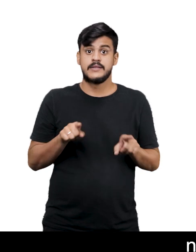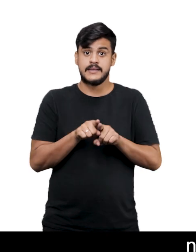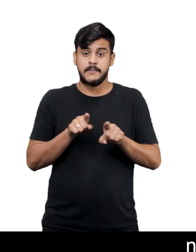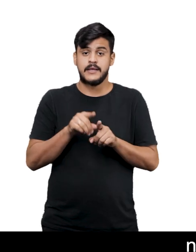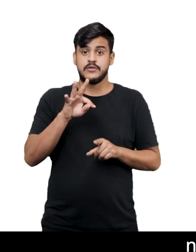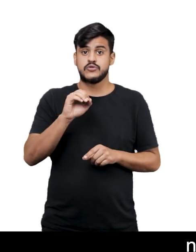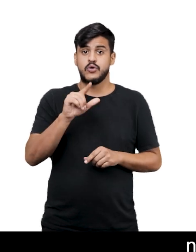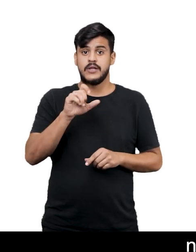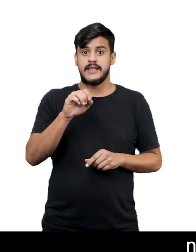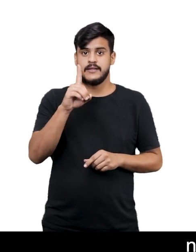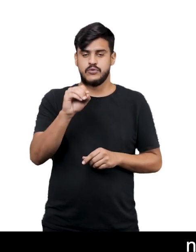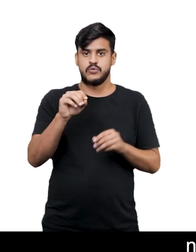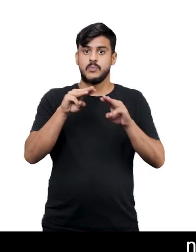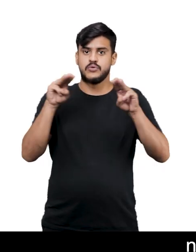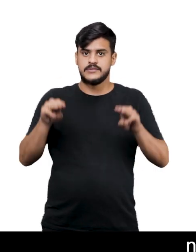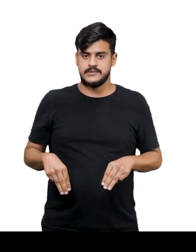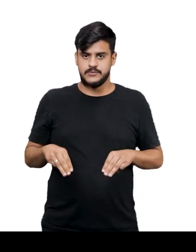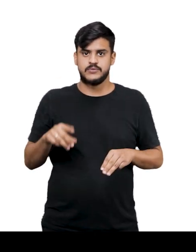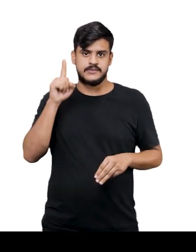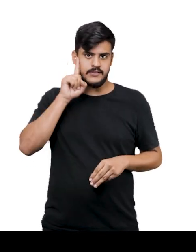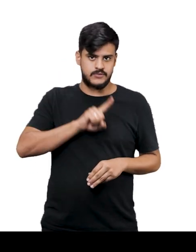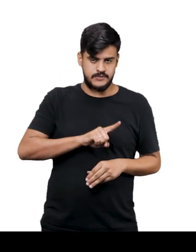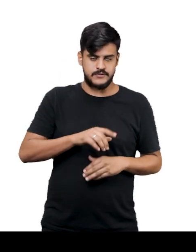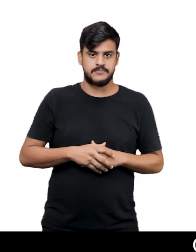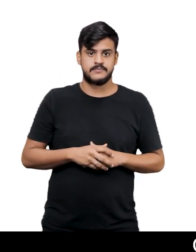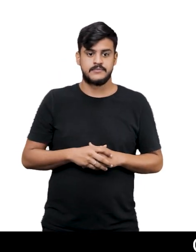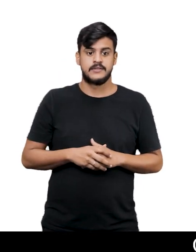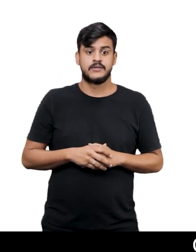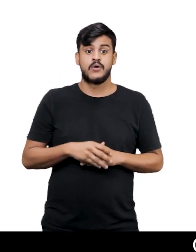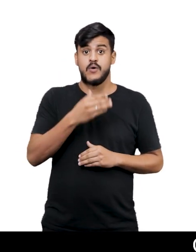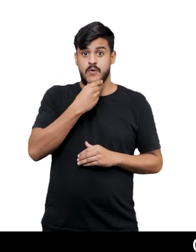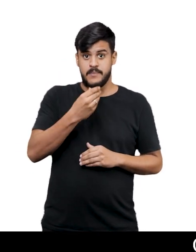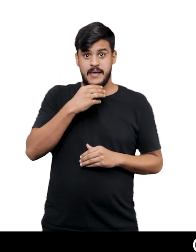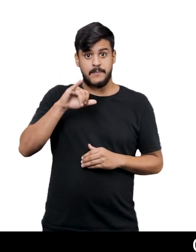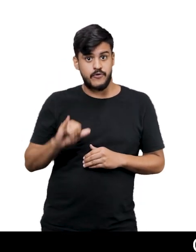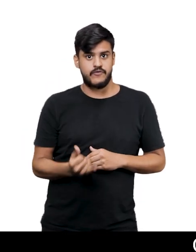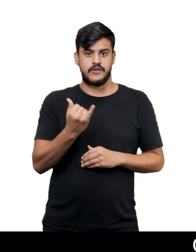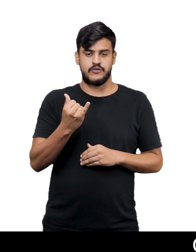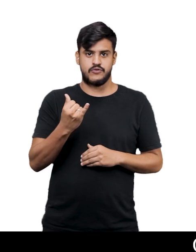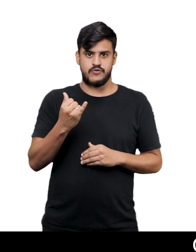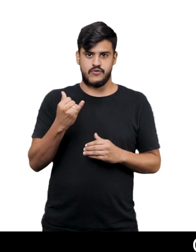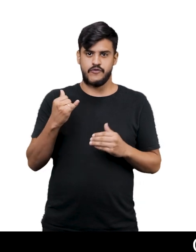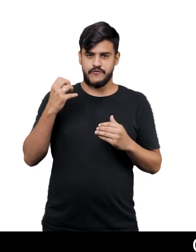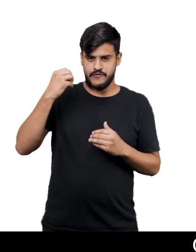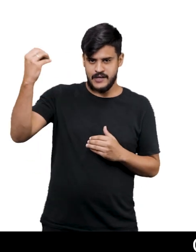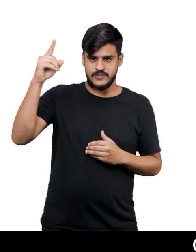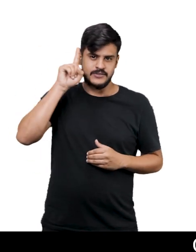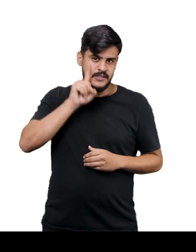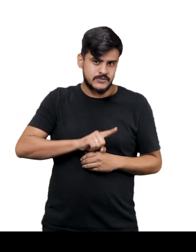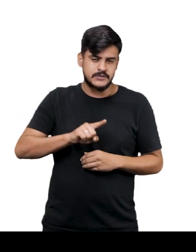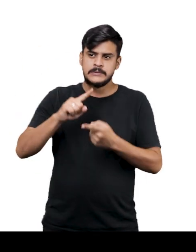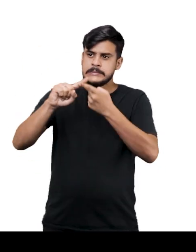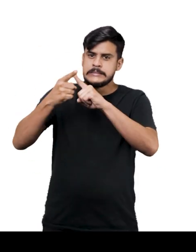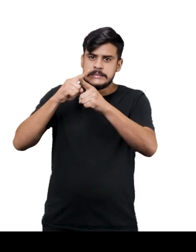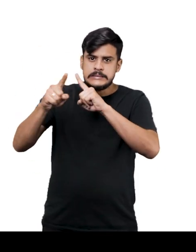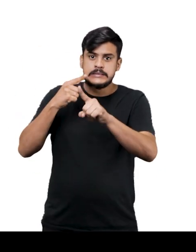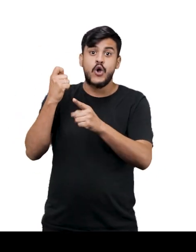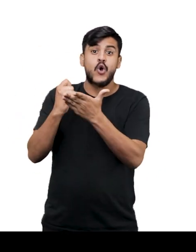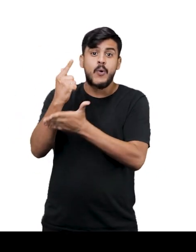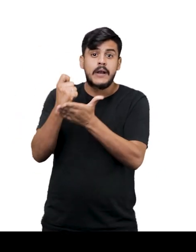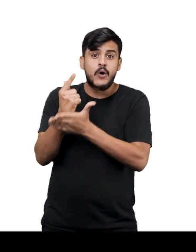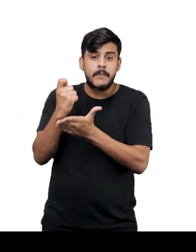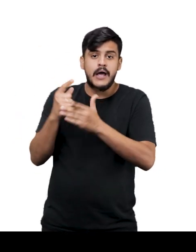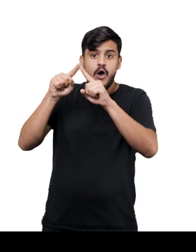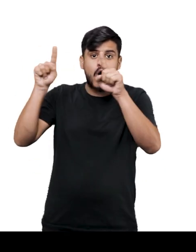no Toledo Museum, Ohio. Chateaubriand aproveitou a viagem aos Estados Unidos para articular